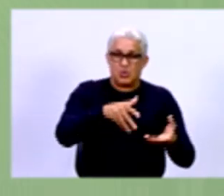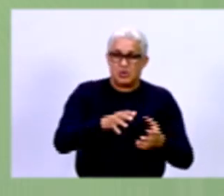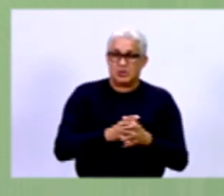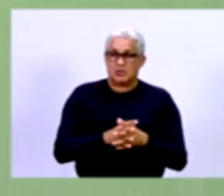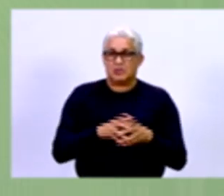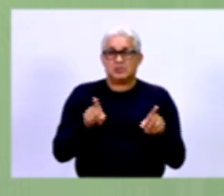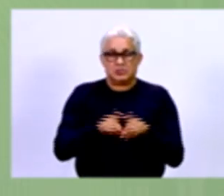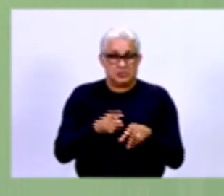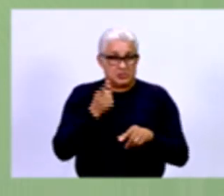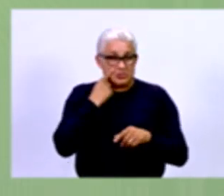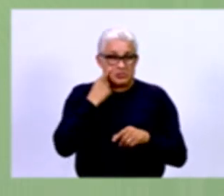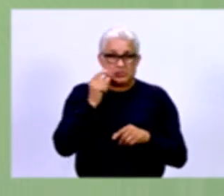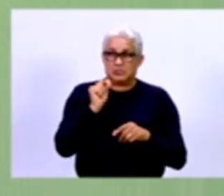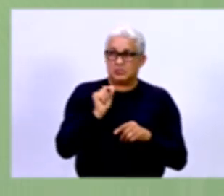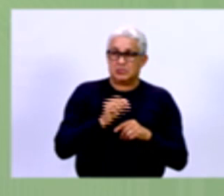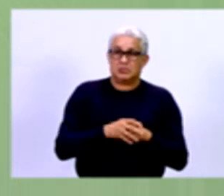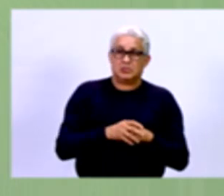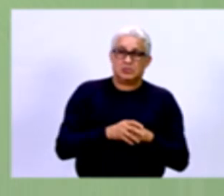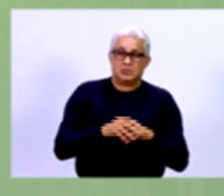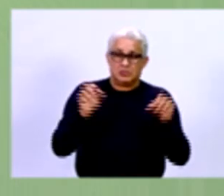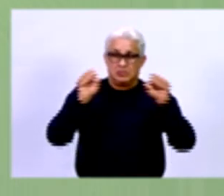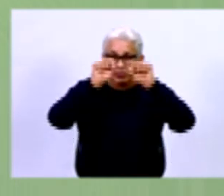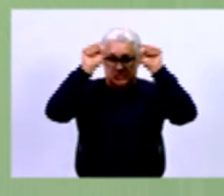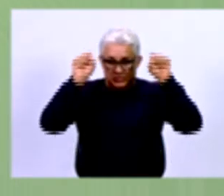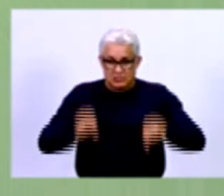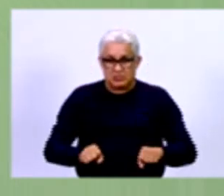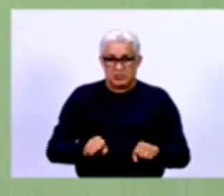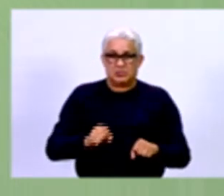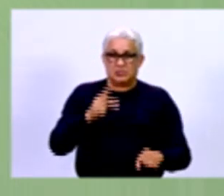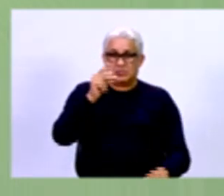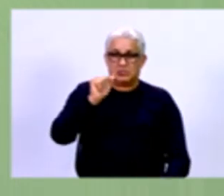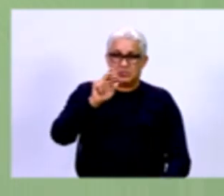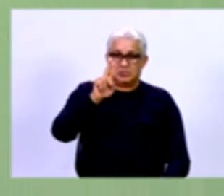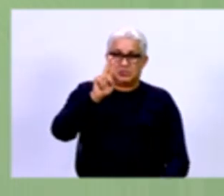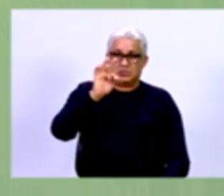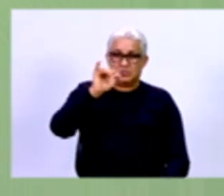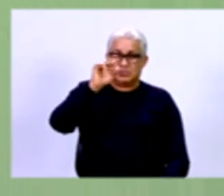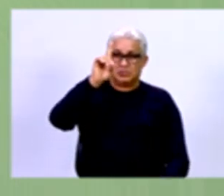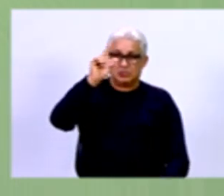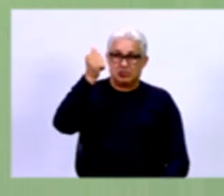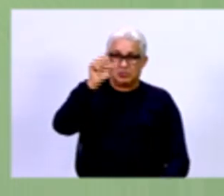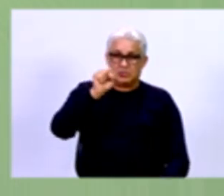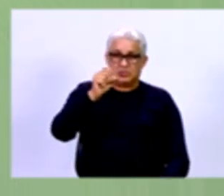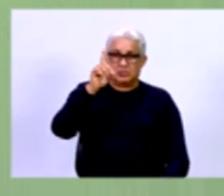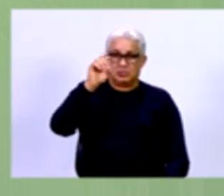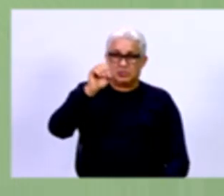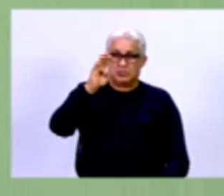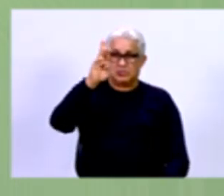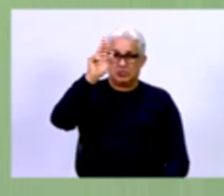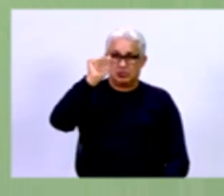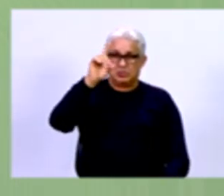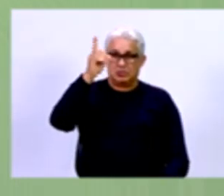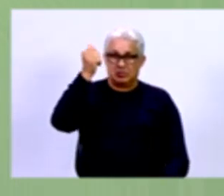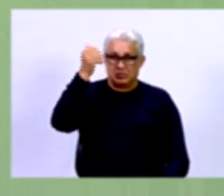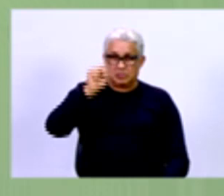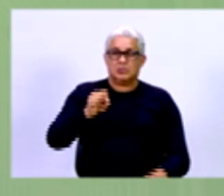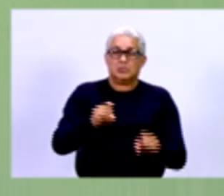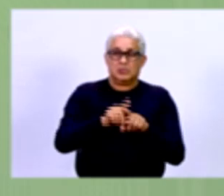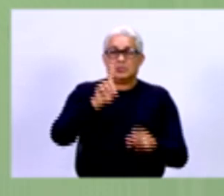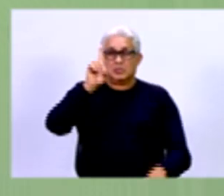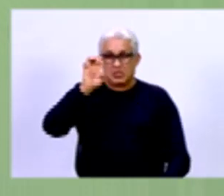gente vai ver, ele é registrado nesse sistema das partidas dobradas, a gente vai ter então débitos e créditos e a gente vai